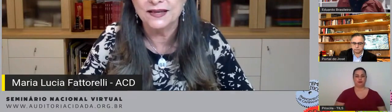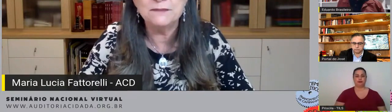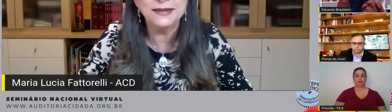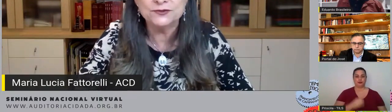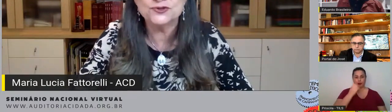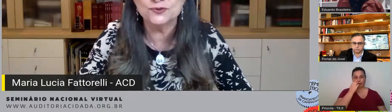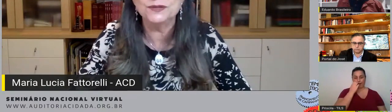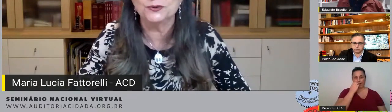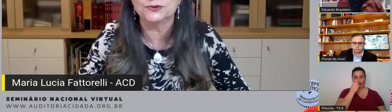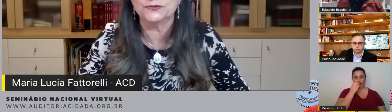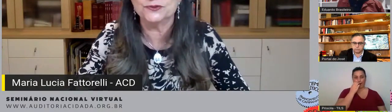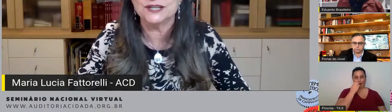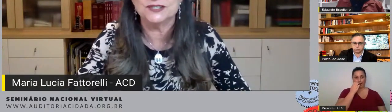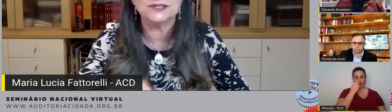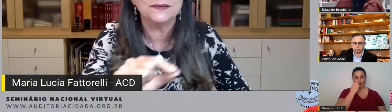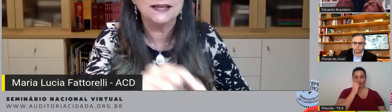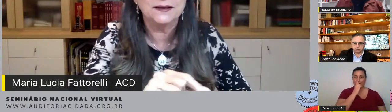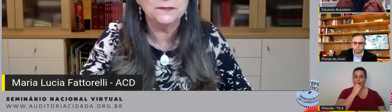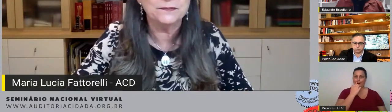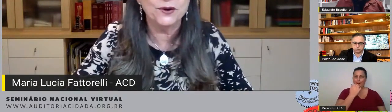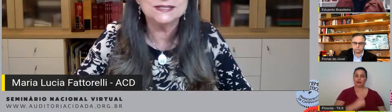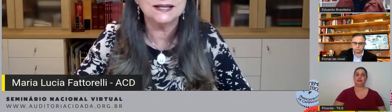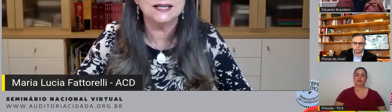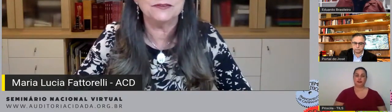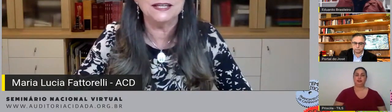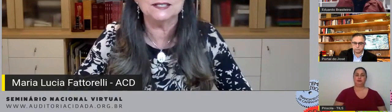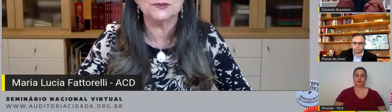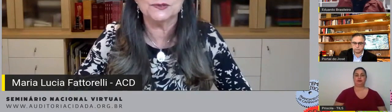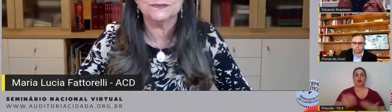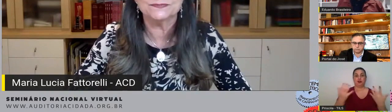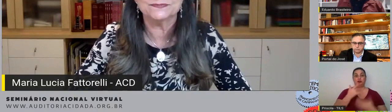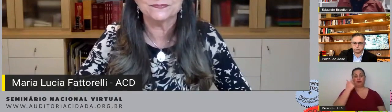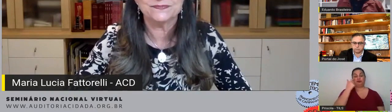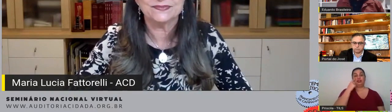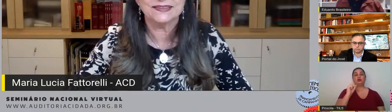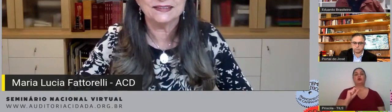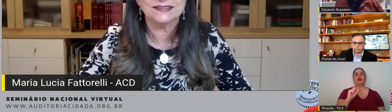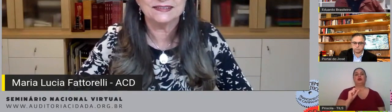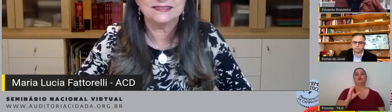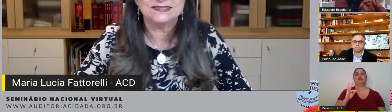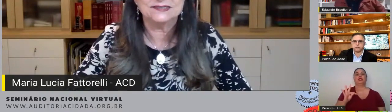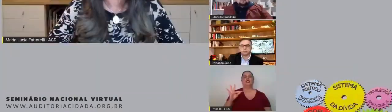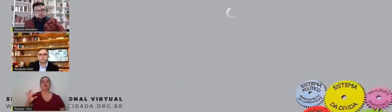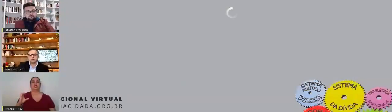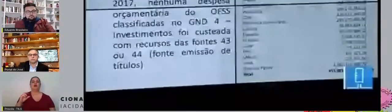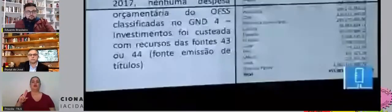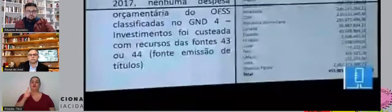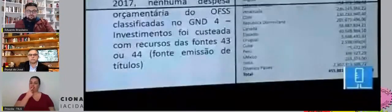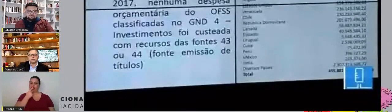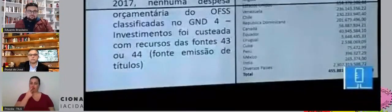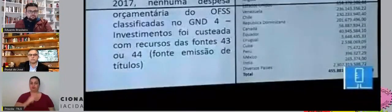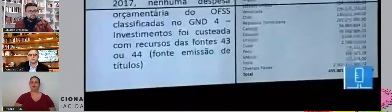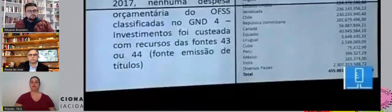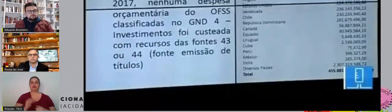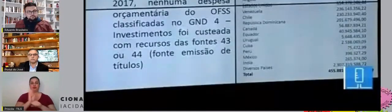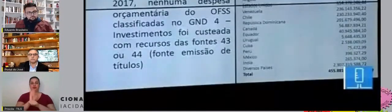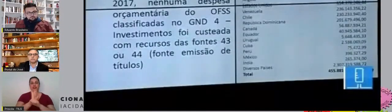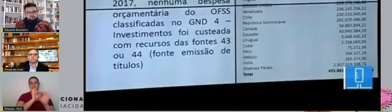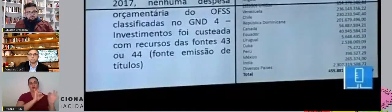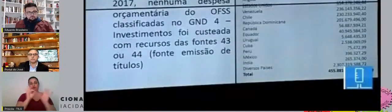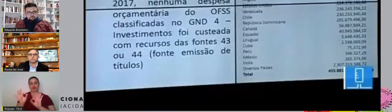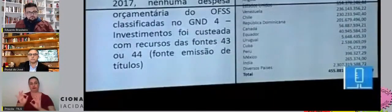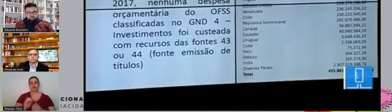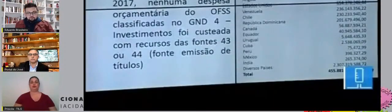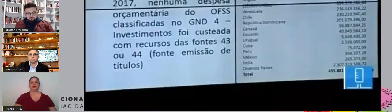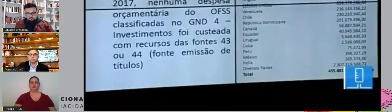sobre isso. É menos de 1 minuto, viu, gente? Mostra aí, Vinícius. Quanto esse